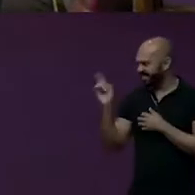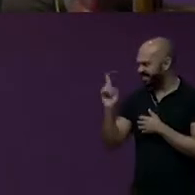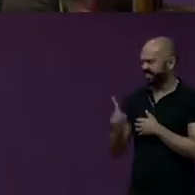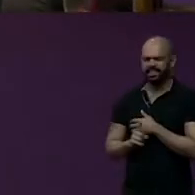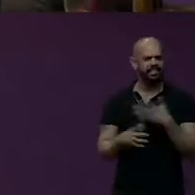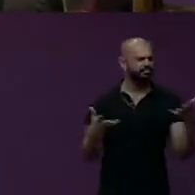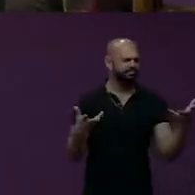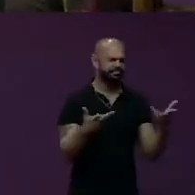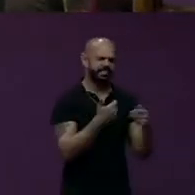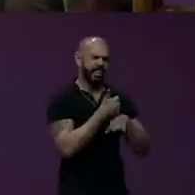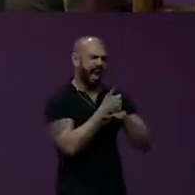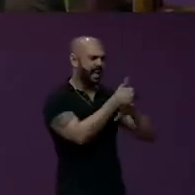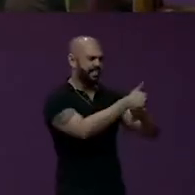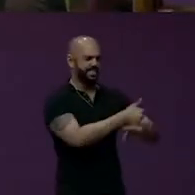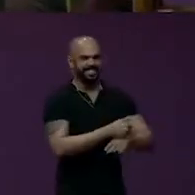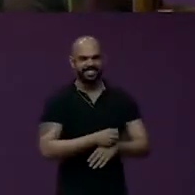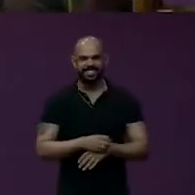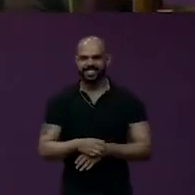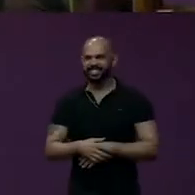Não, está arrasando.